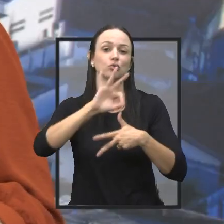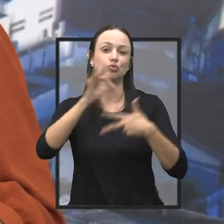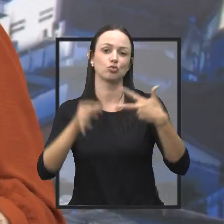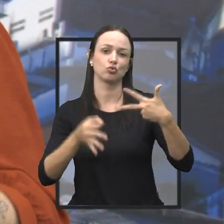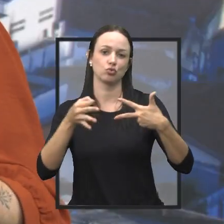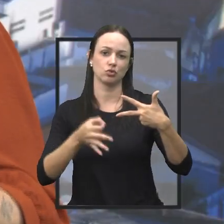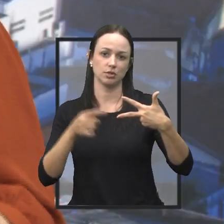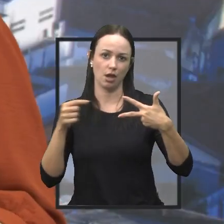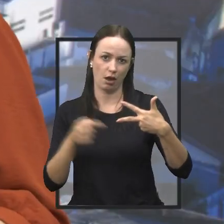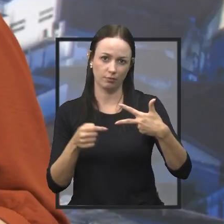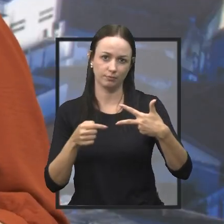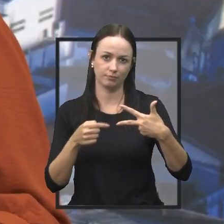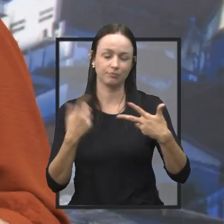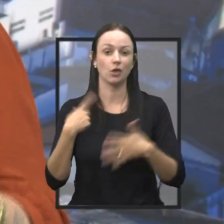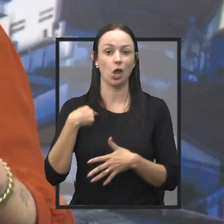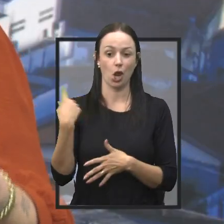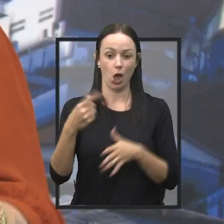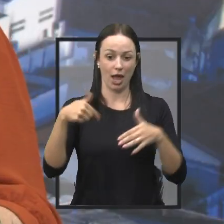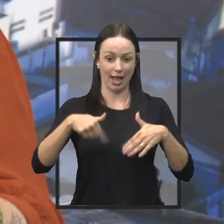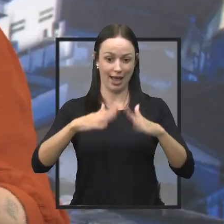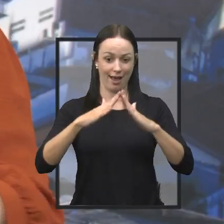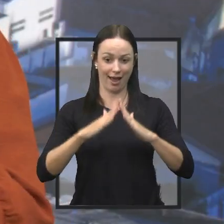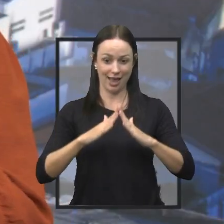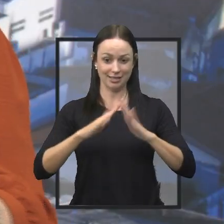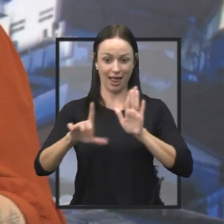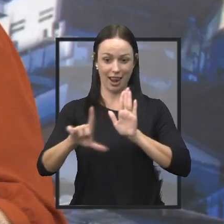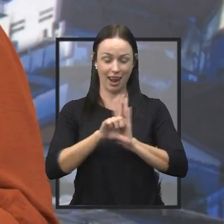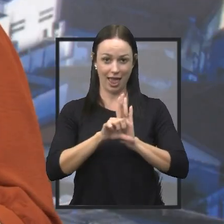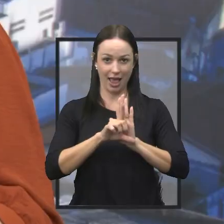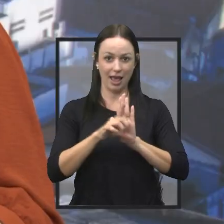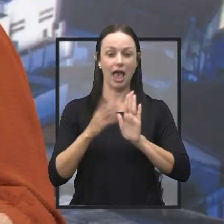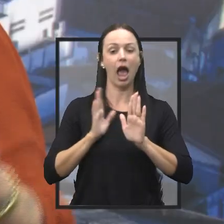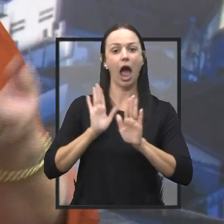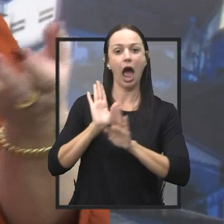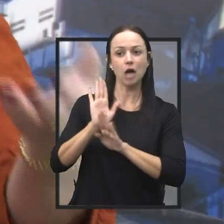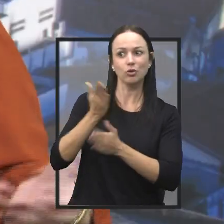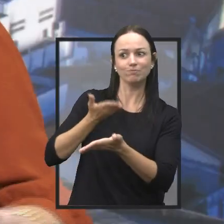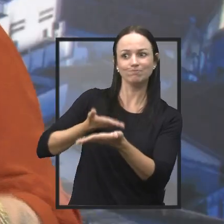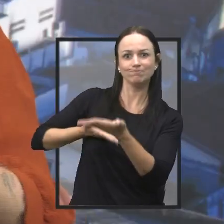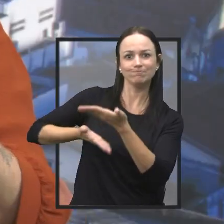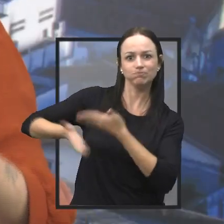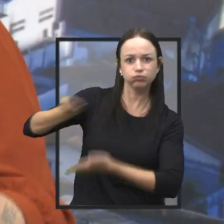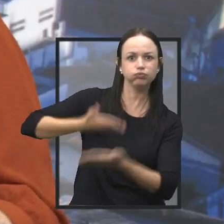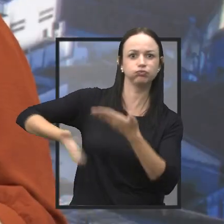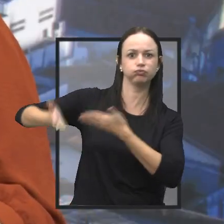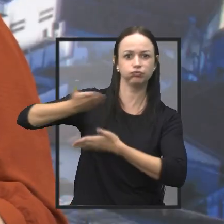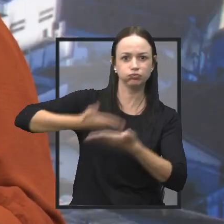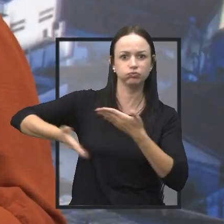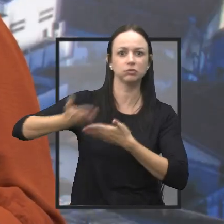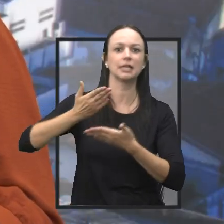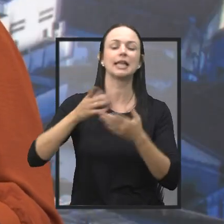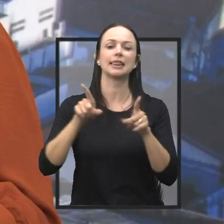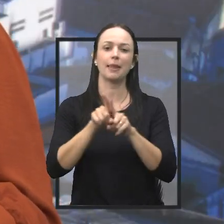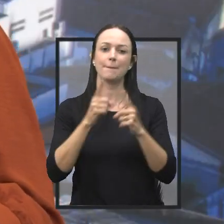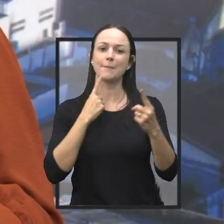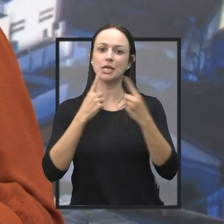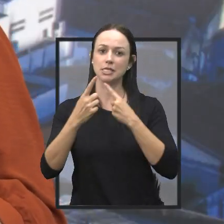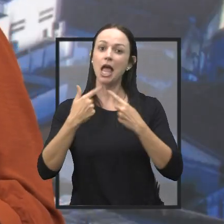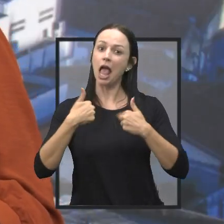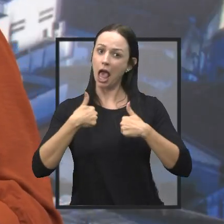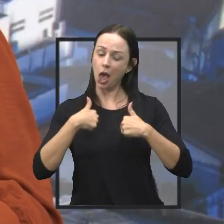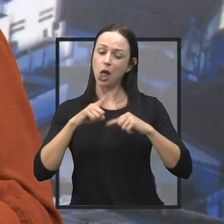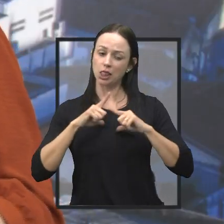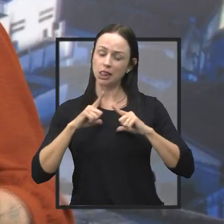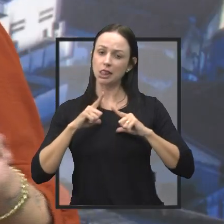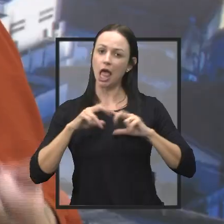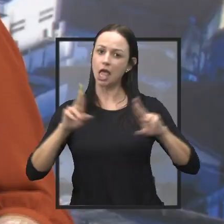nossa ideia, como Casa de Leis, é que a gente possa fazer essa interlocução e que a gente possa dialogar. E eu estou bem esperançosa com